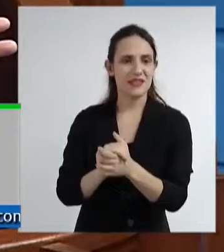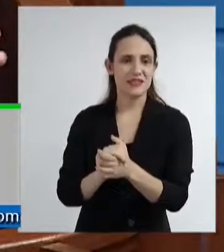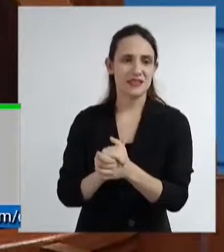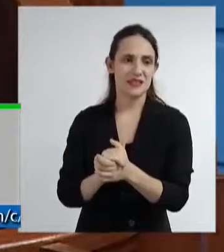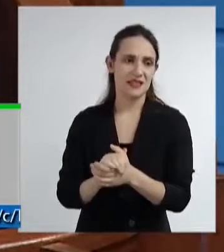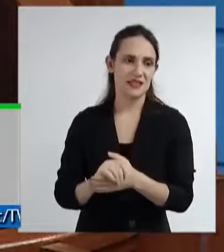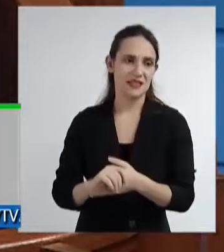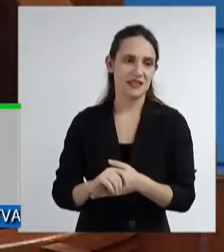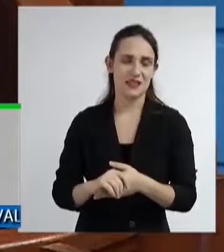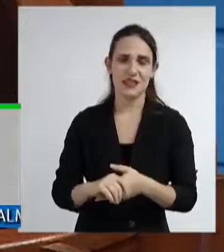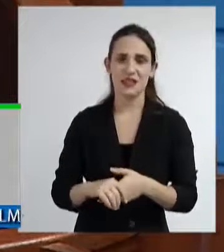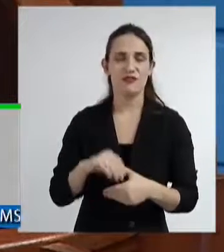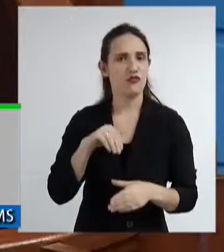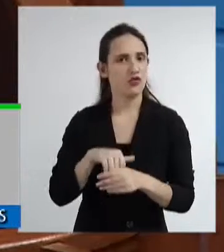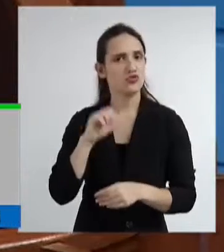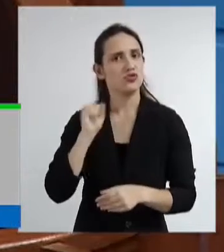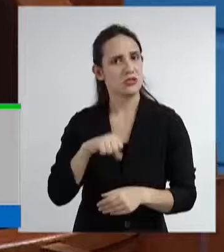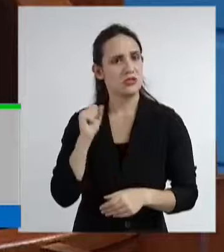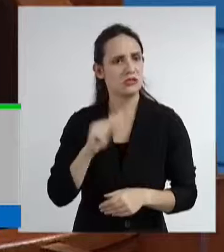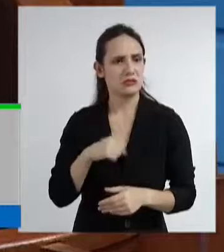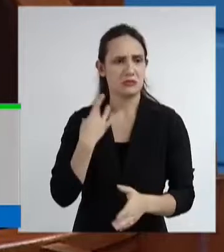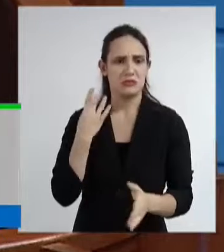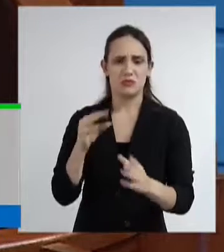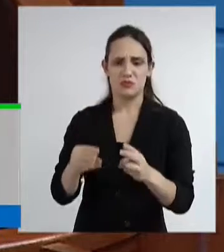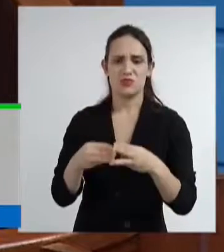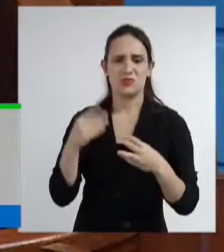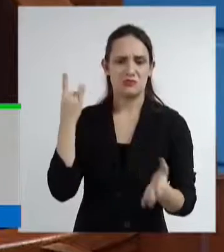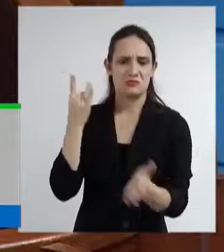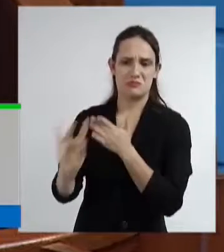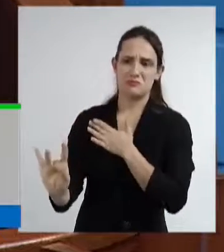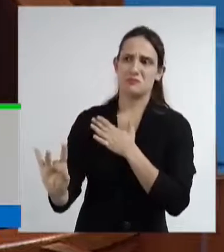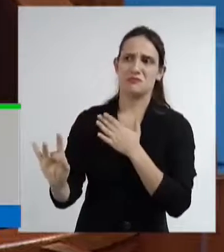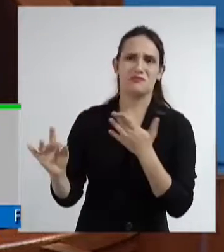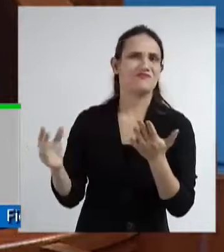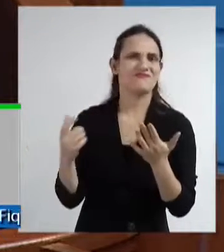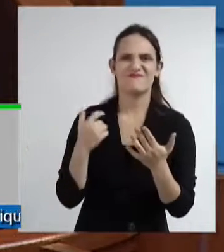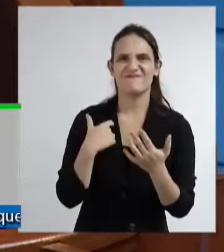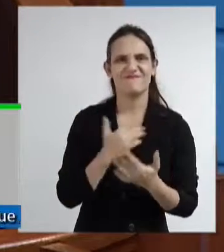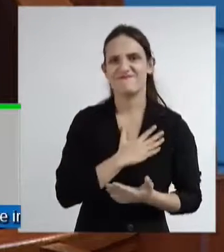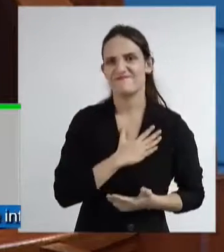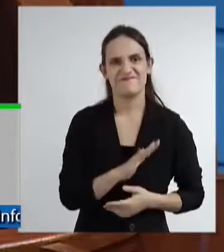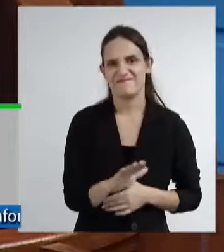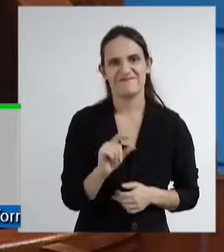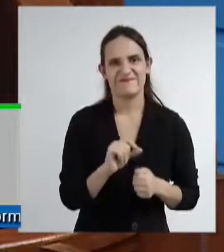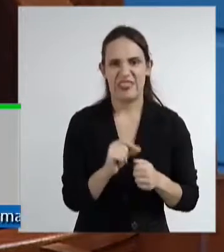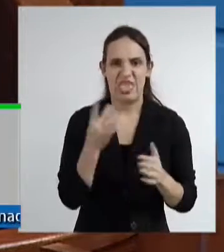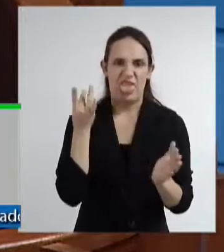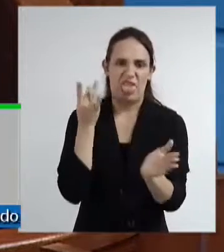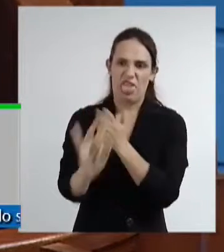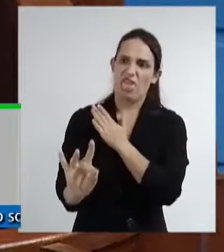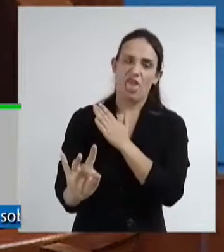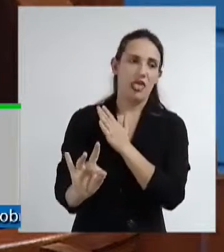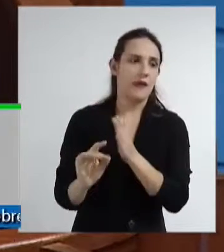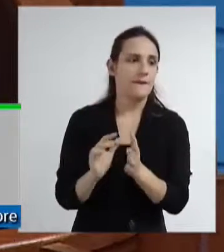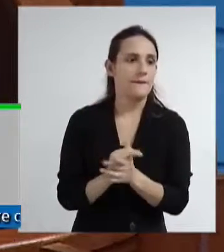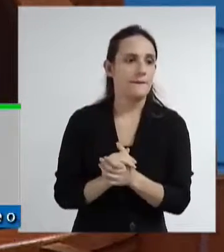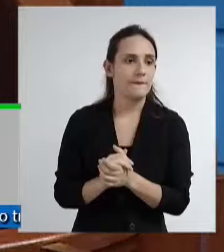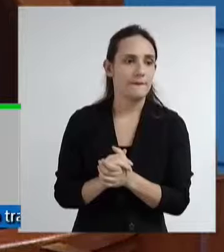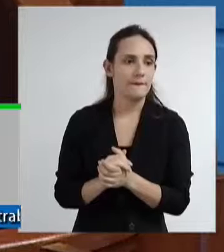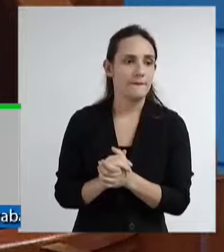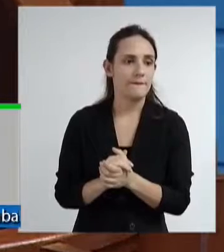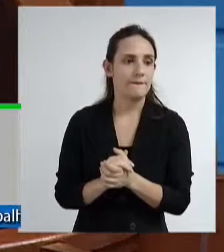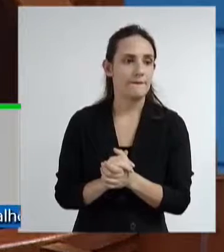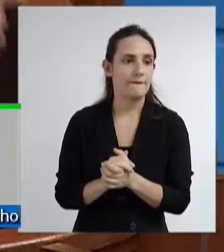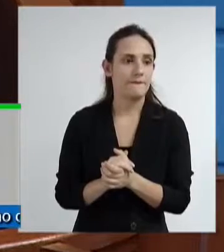é positivo, acho que ninguém gosta de repudiar alguém. Mas aqui trata-se